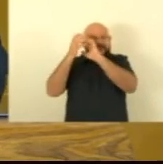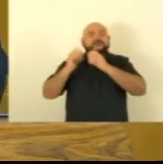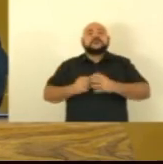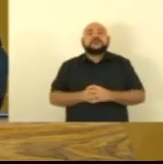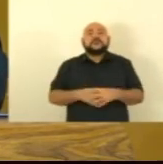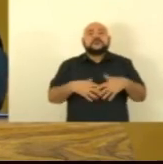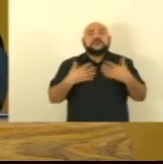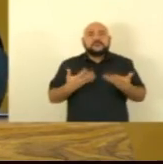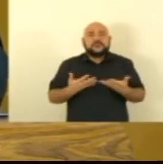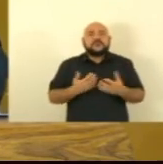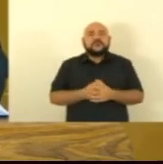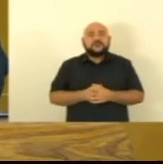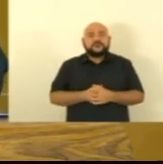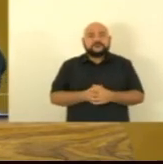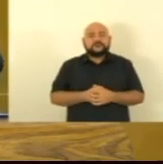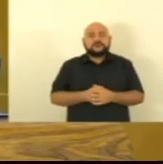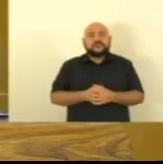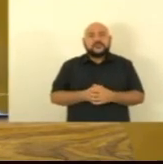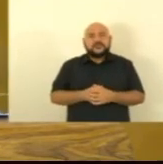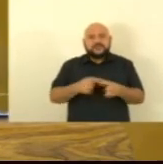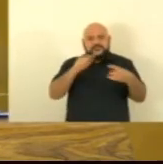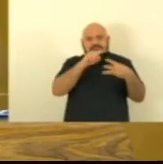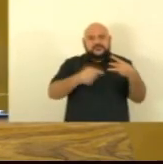que têm essa comorbidade,